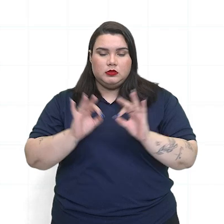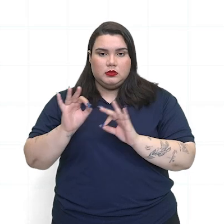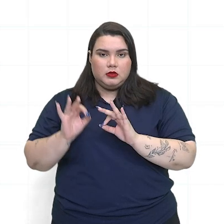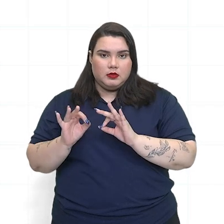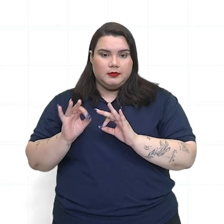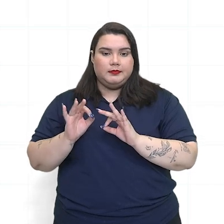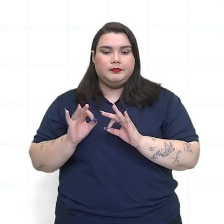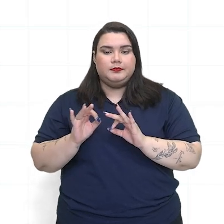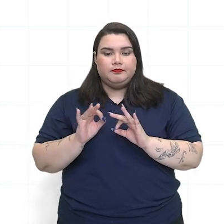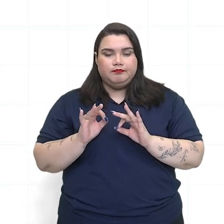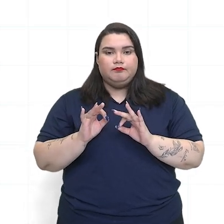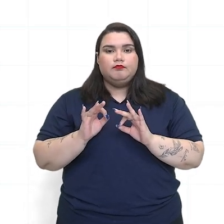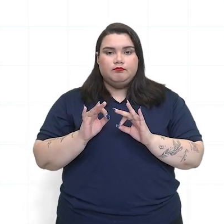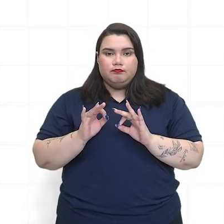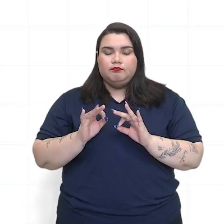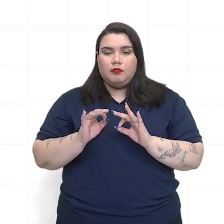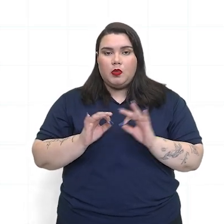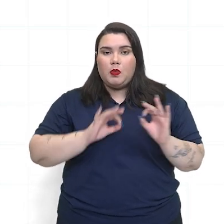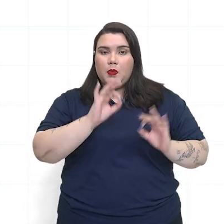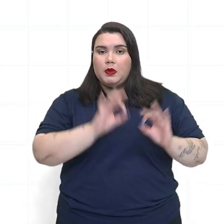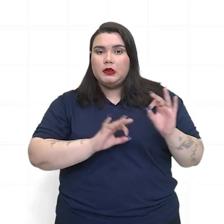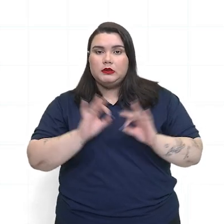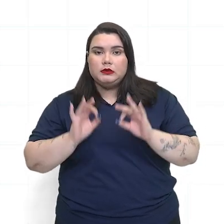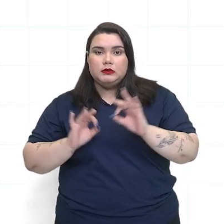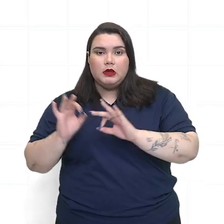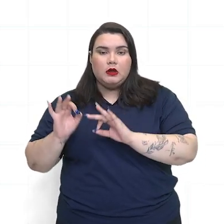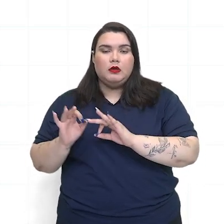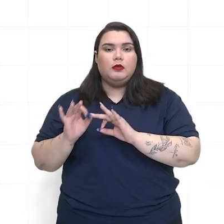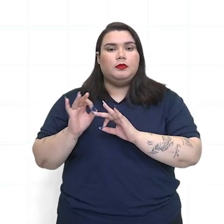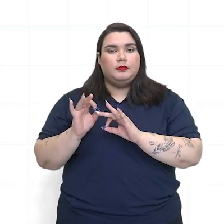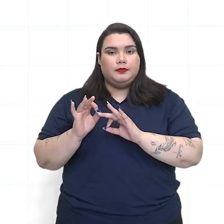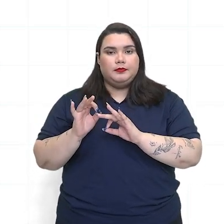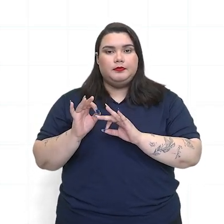para administrar